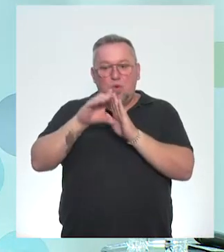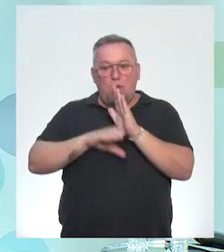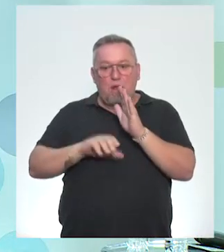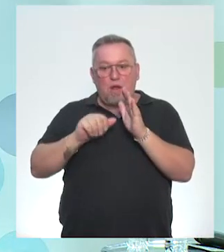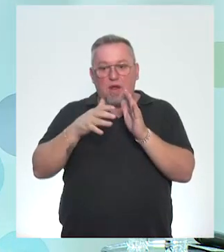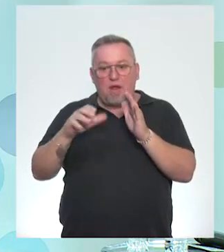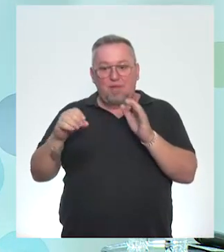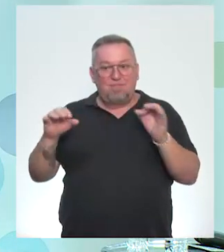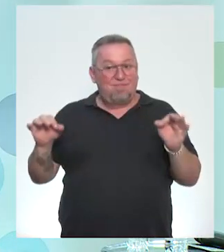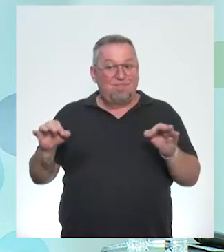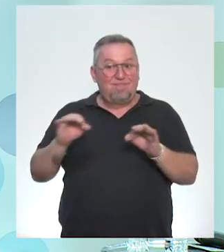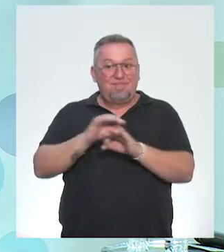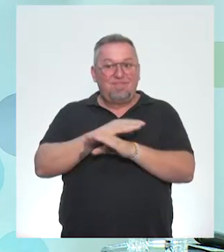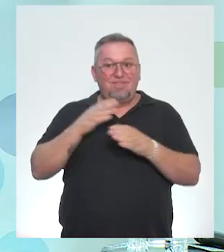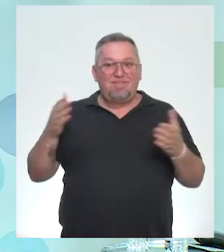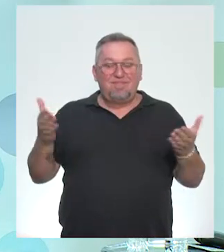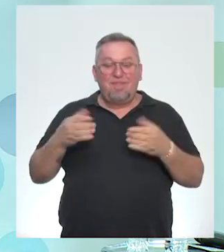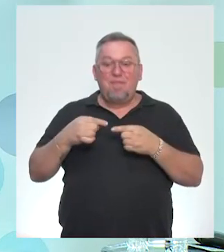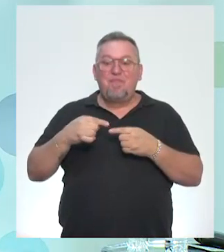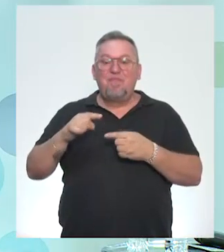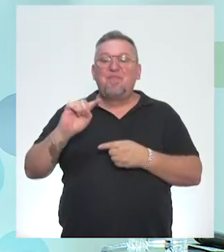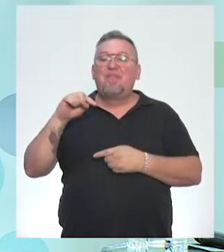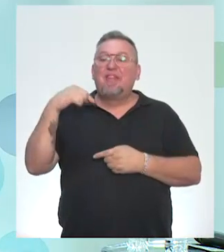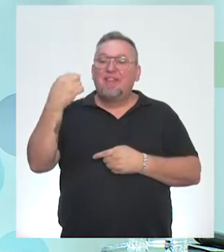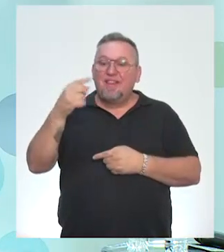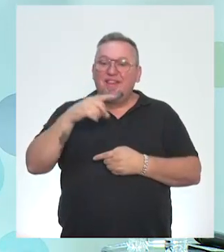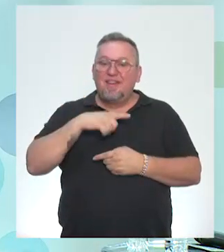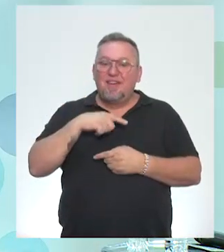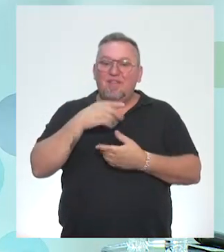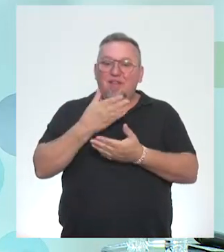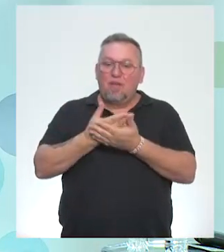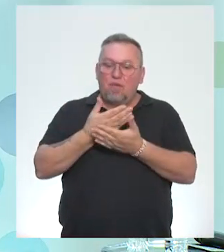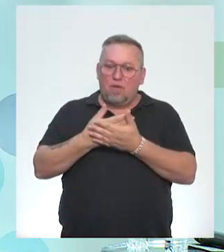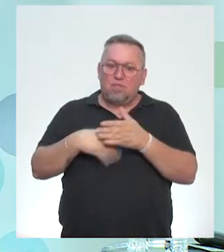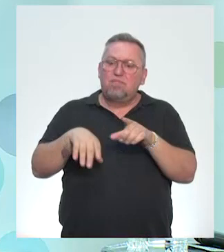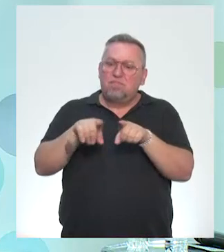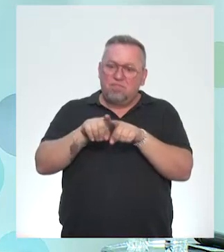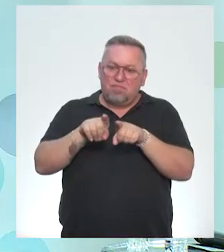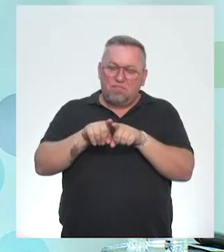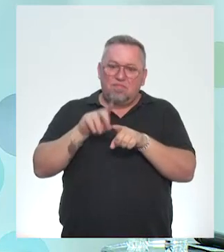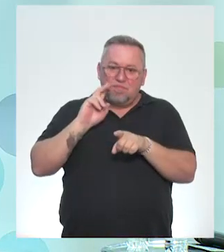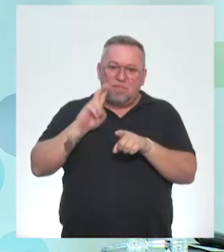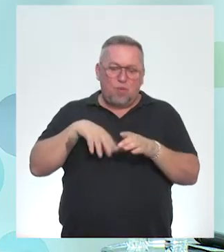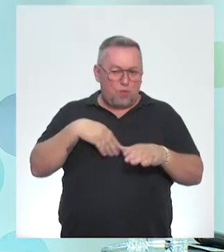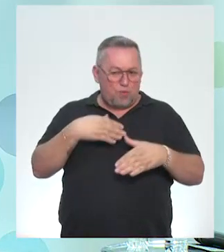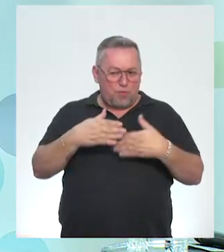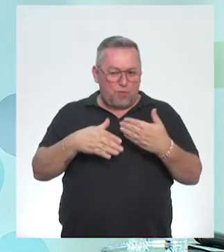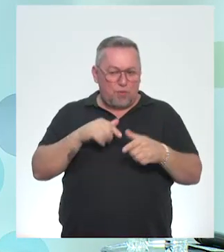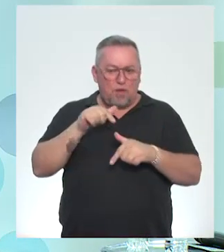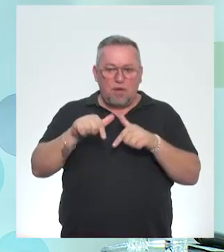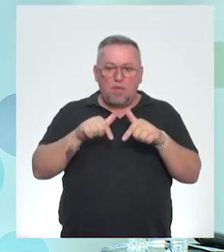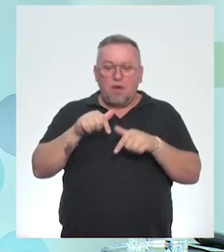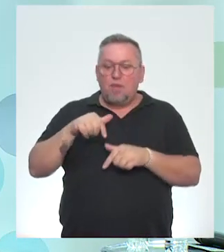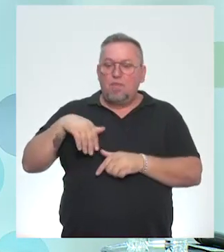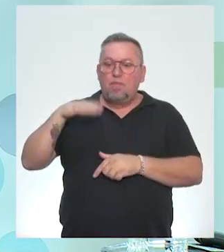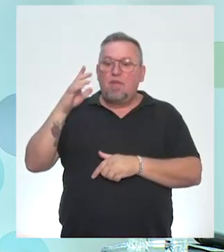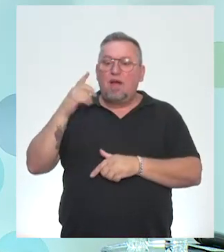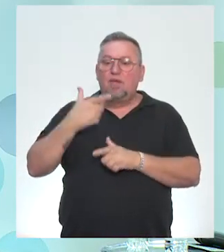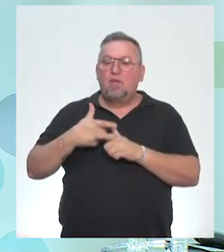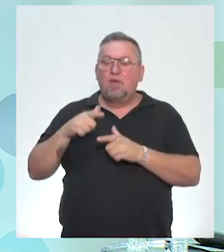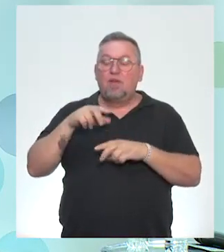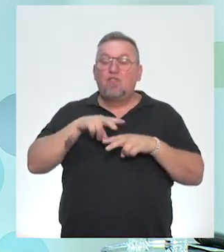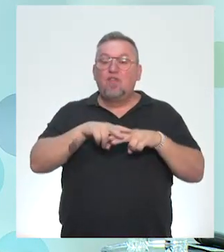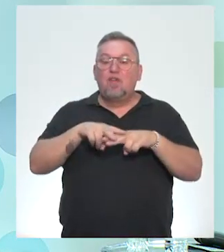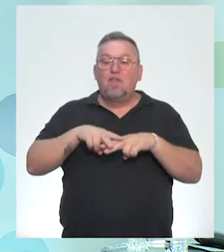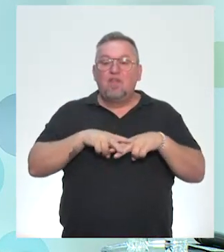nós acabamos hoje. Semana que vem temos aula também, e aí vamos dar outros procedimentos. Trabalharemos um pouco mais de revisão